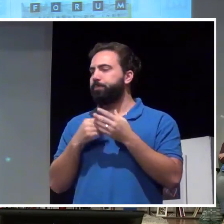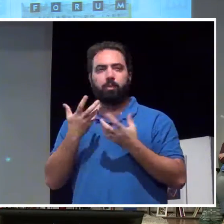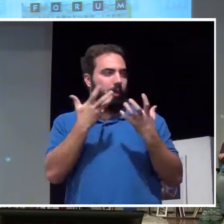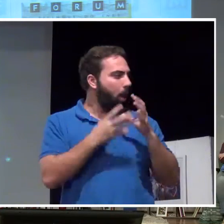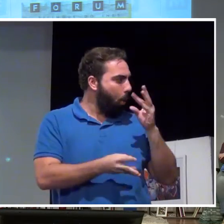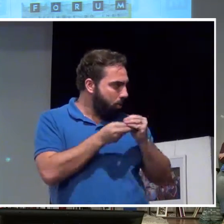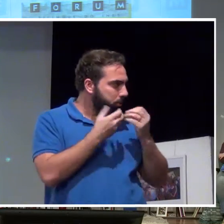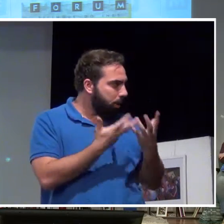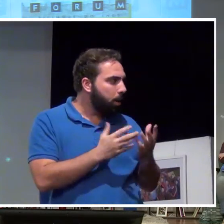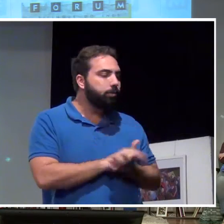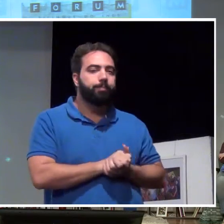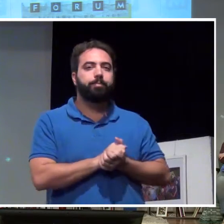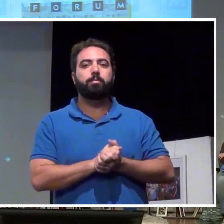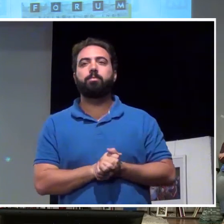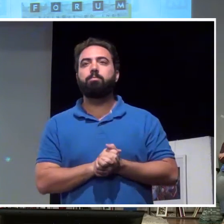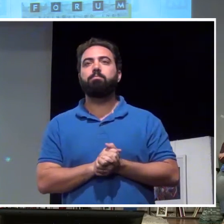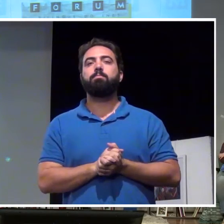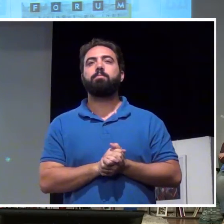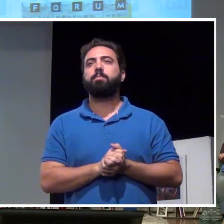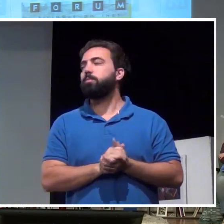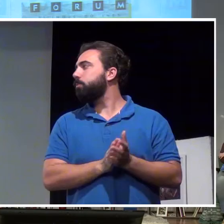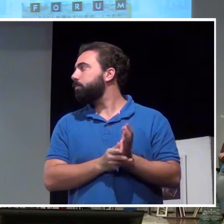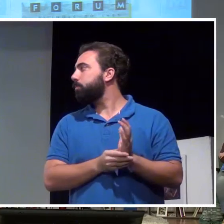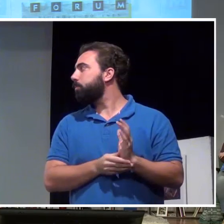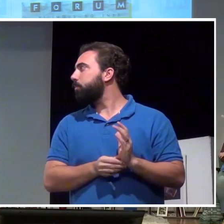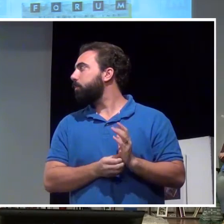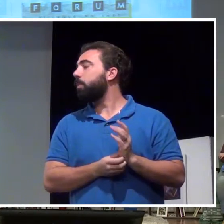Alexandre? Não, está perfeito. Não, tá.